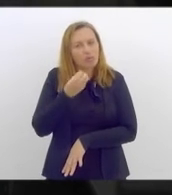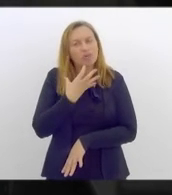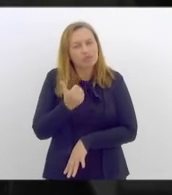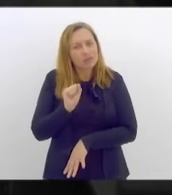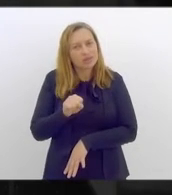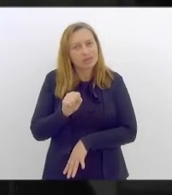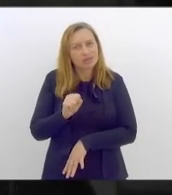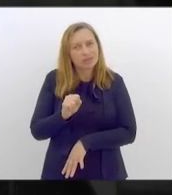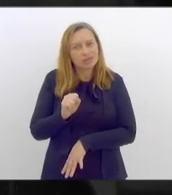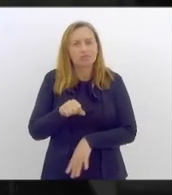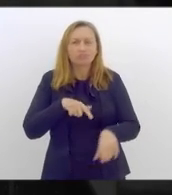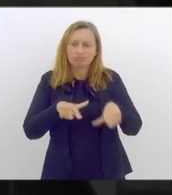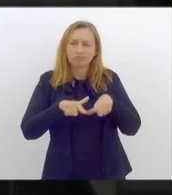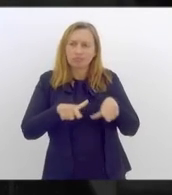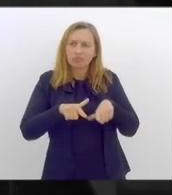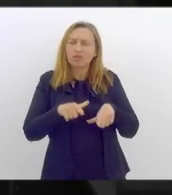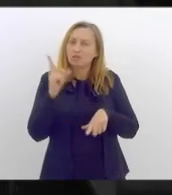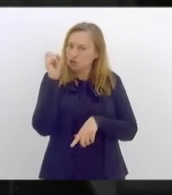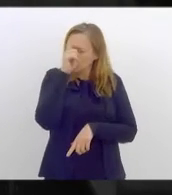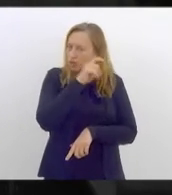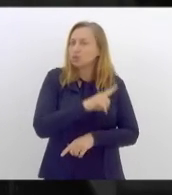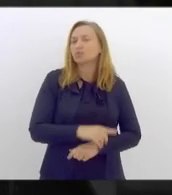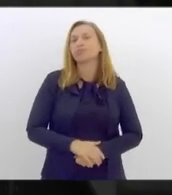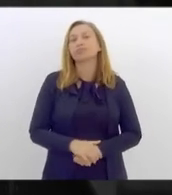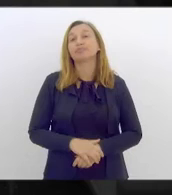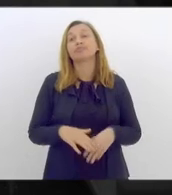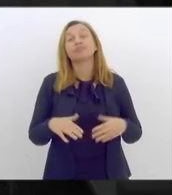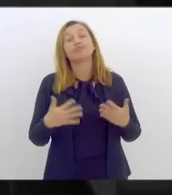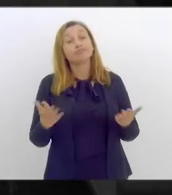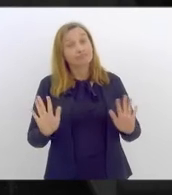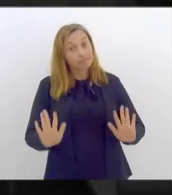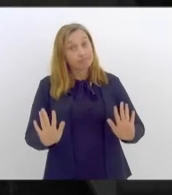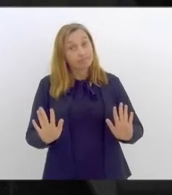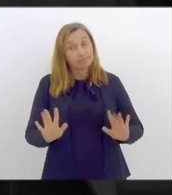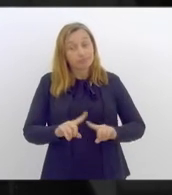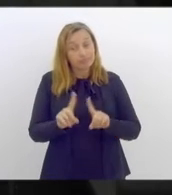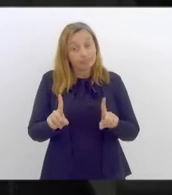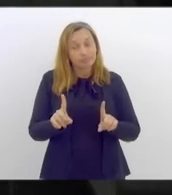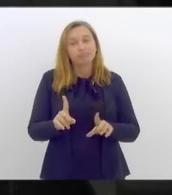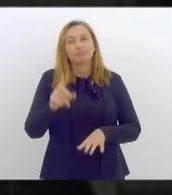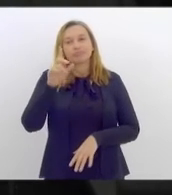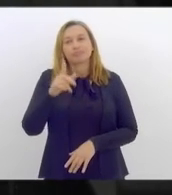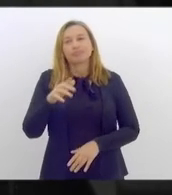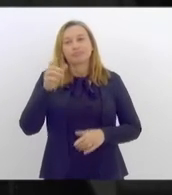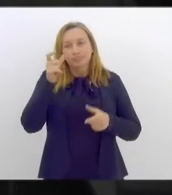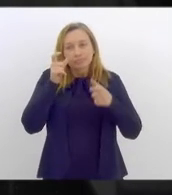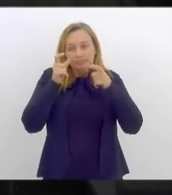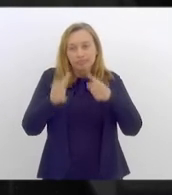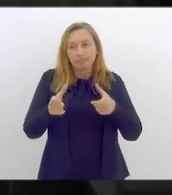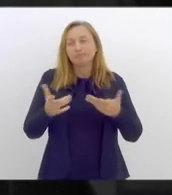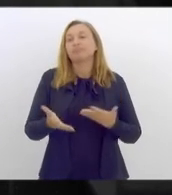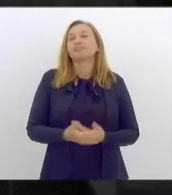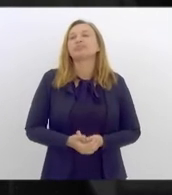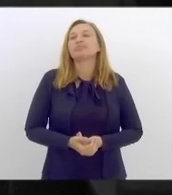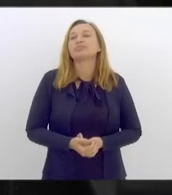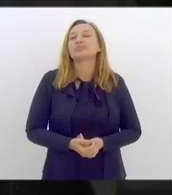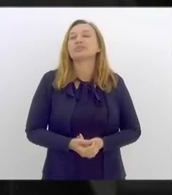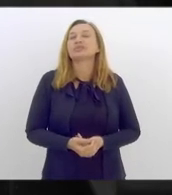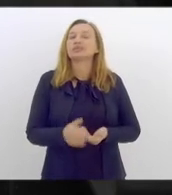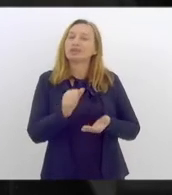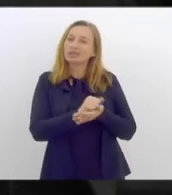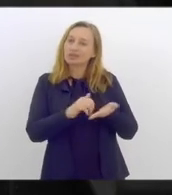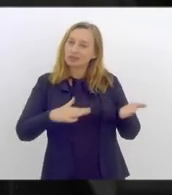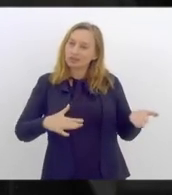fazem um trabalho muito difícil entretanto me chamou atenção é como é que como parte das